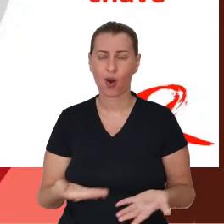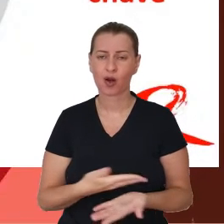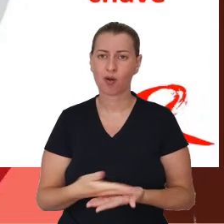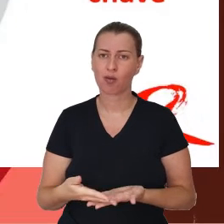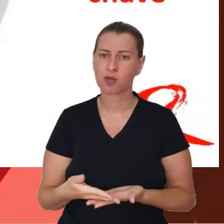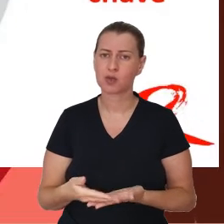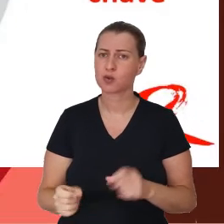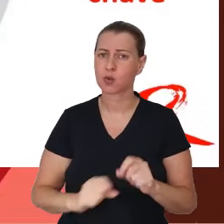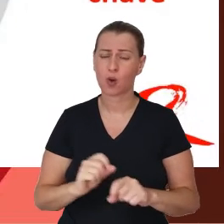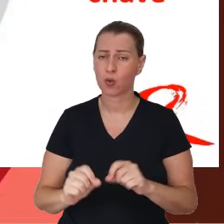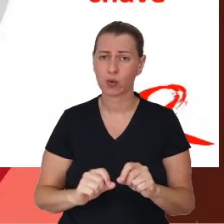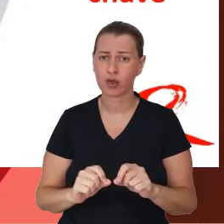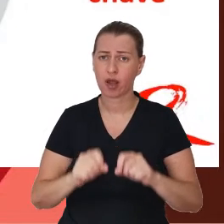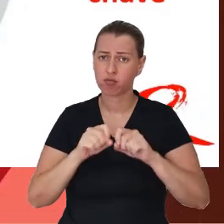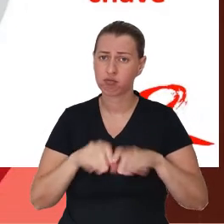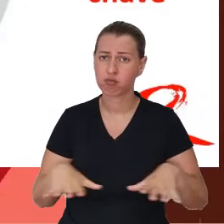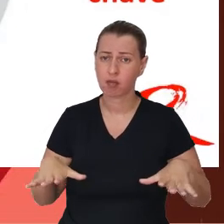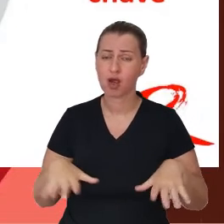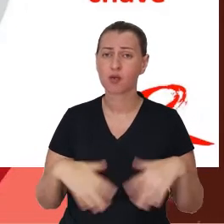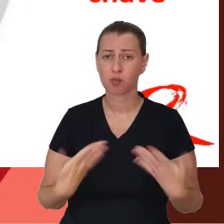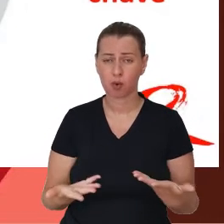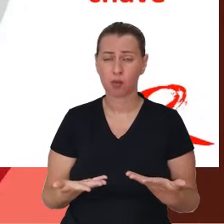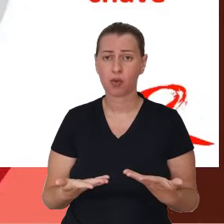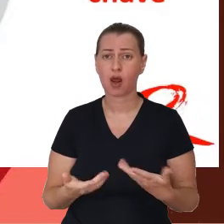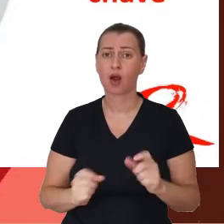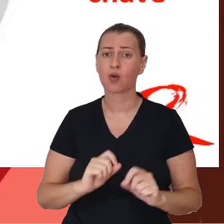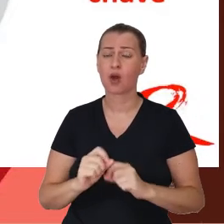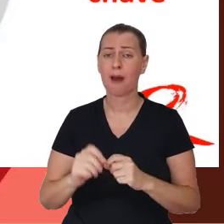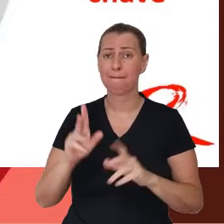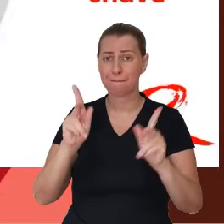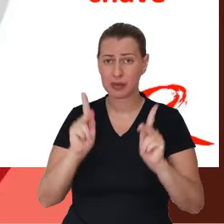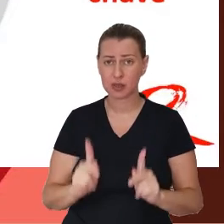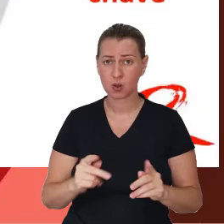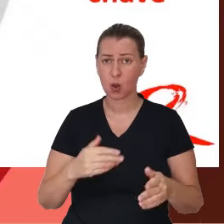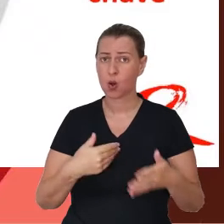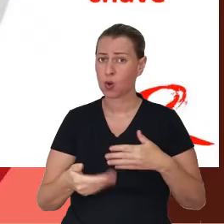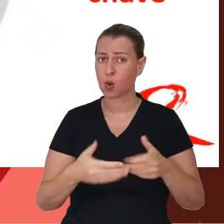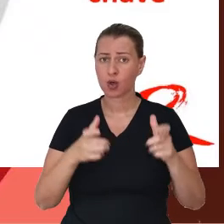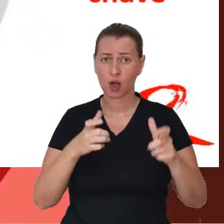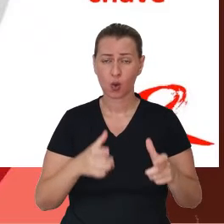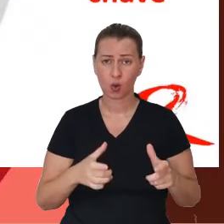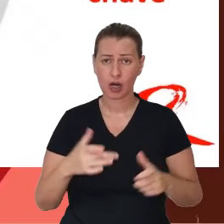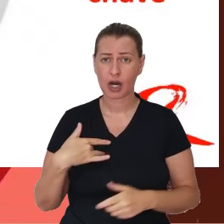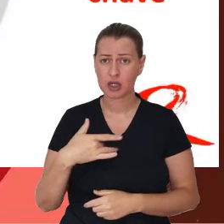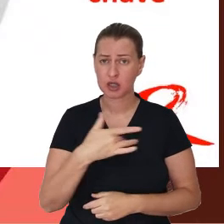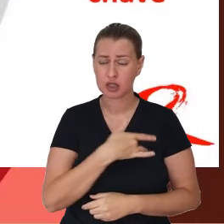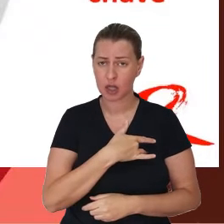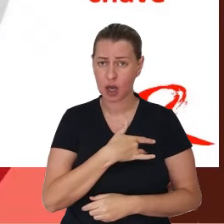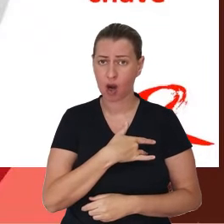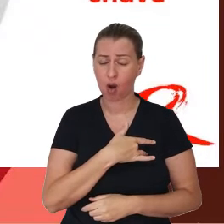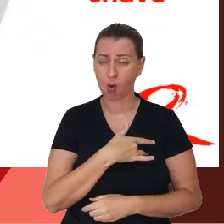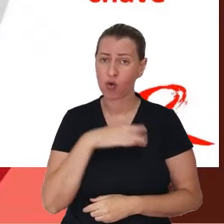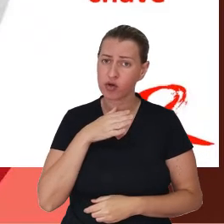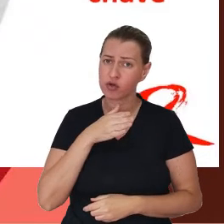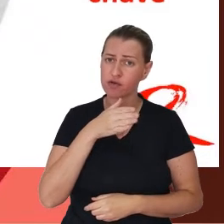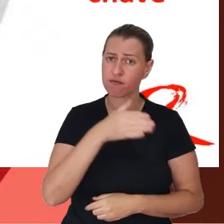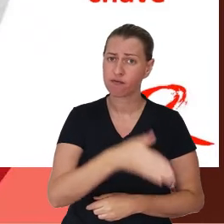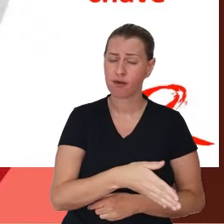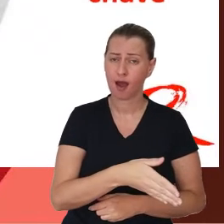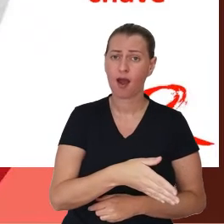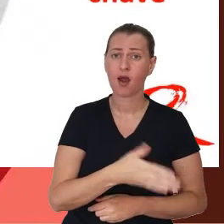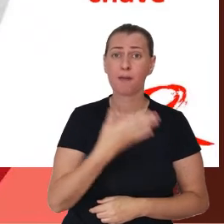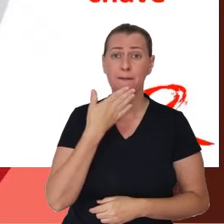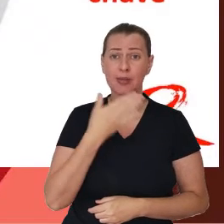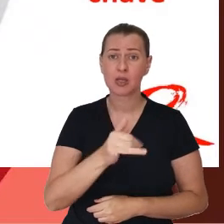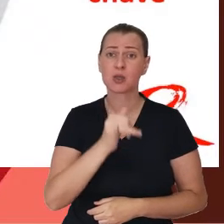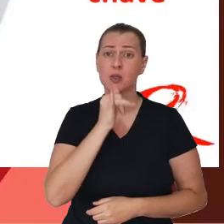pessoa busca em qualquer unidade básica de saúde e o pedido dela, o interesse dela em fazer a testagem é suficiente